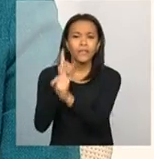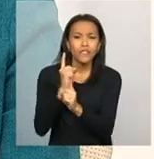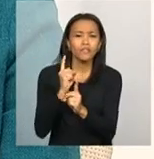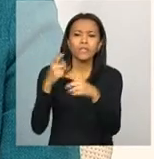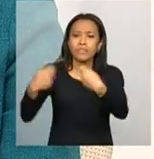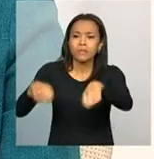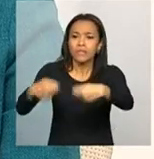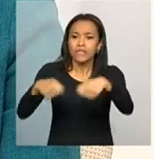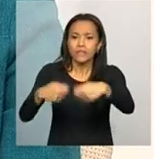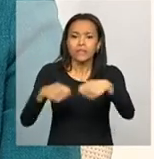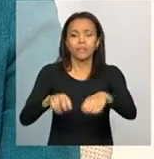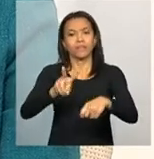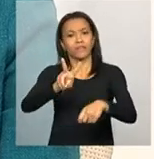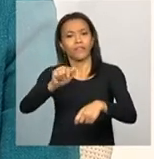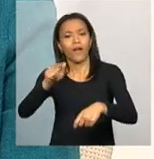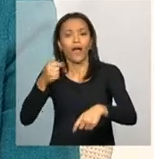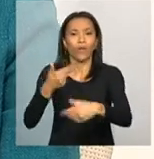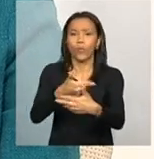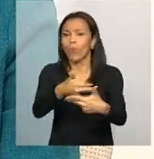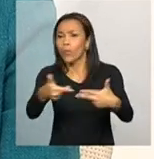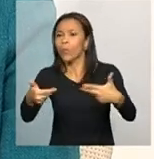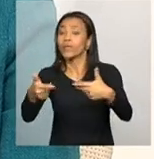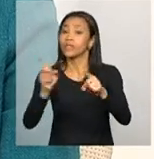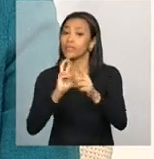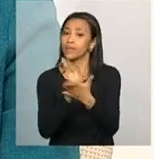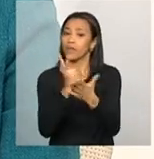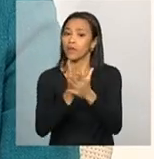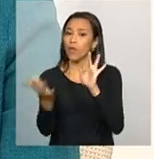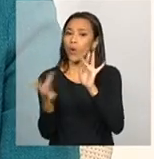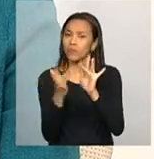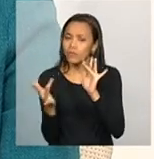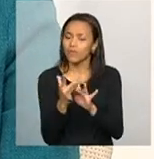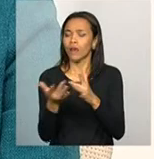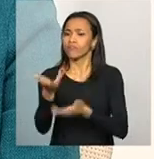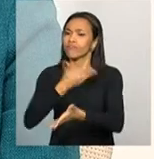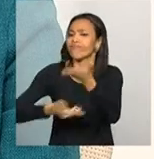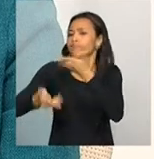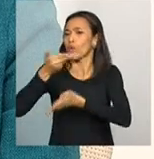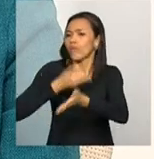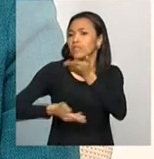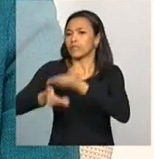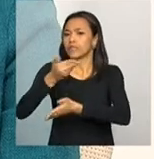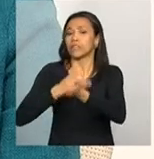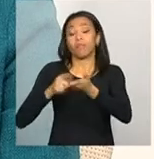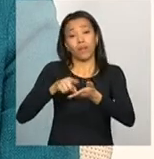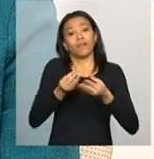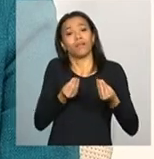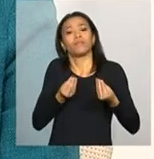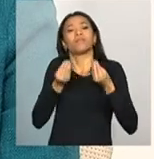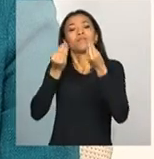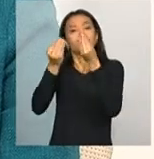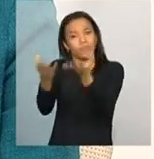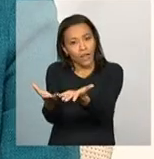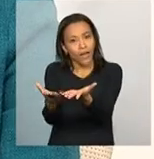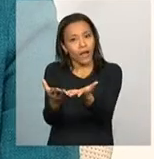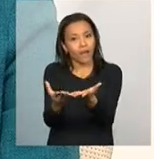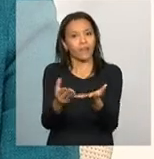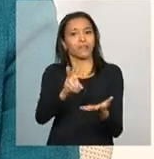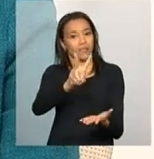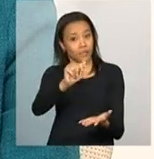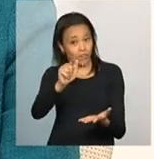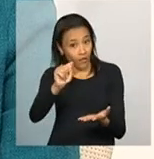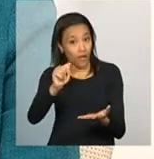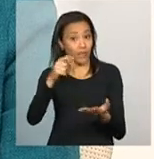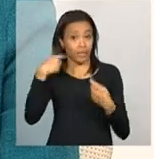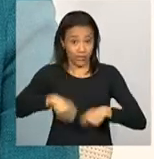necessidades, das demandas e dialogando com as instituições ofertantes para que haja uma oferta aderente às demandas,